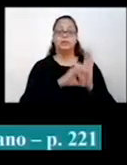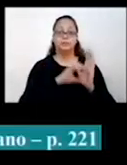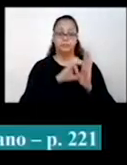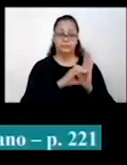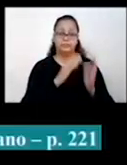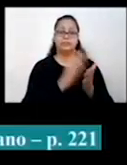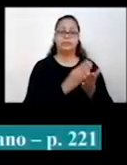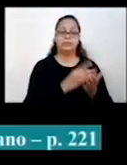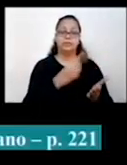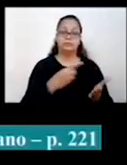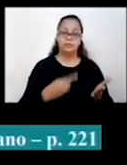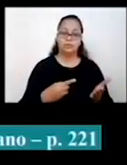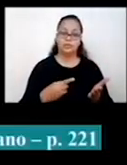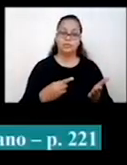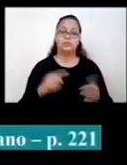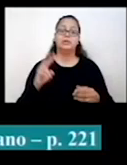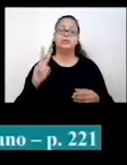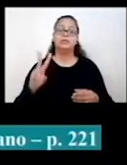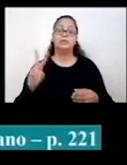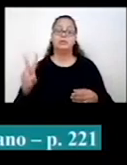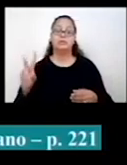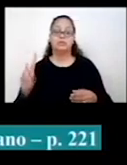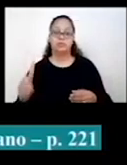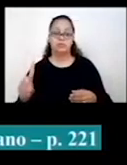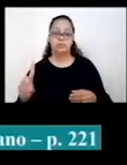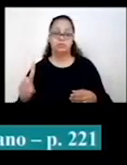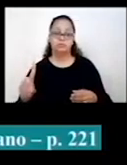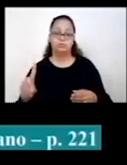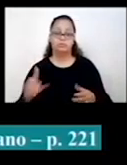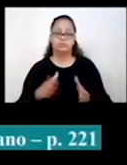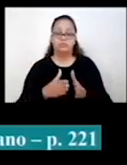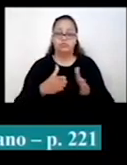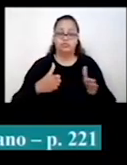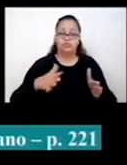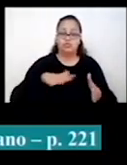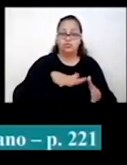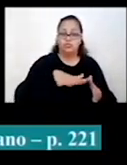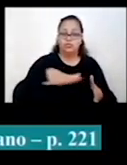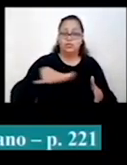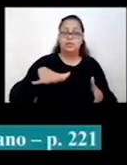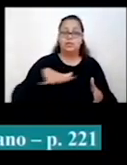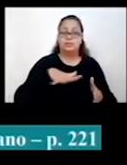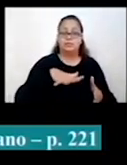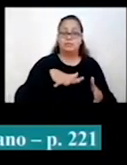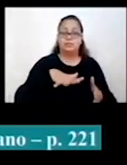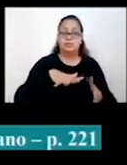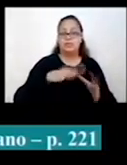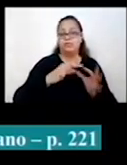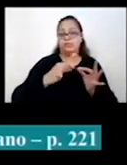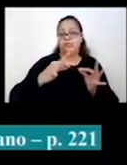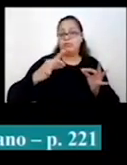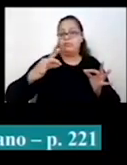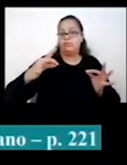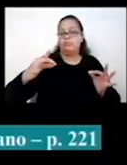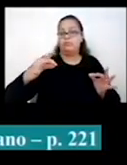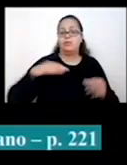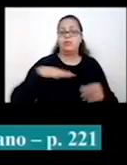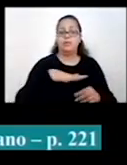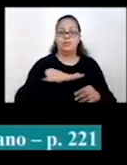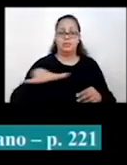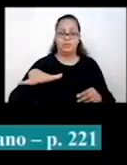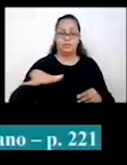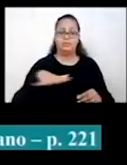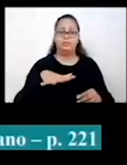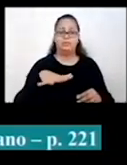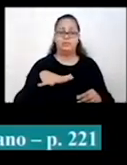aí da apostila na página 221. O tamanho é um desses aspectos, ou seja, o que é o tamanho? É a extensão territorial